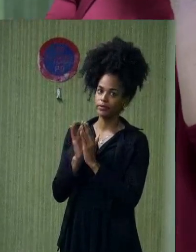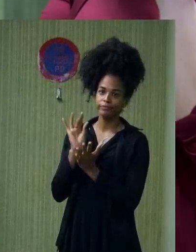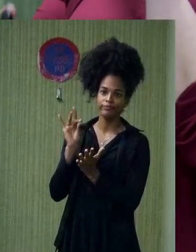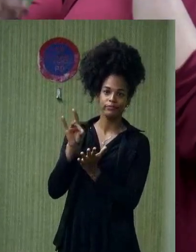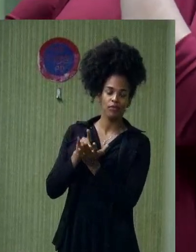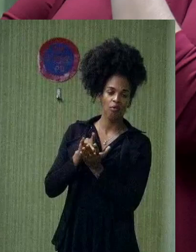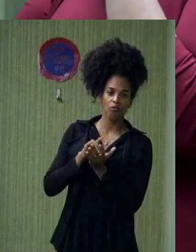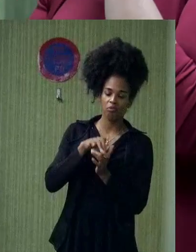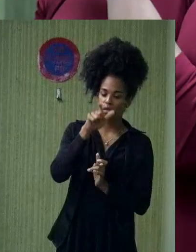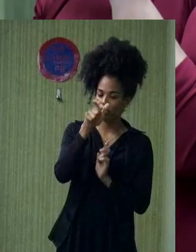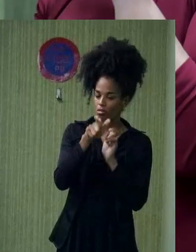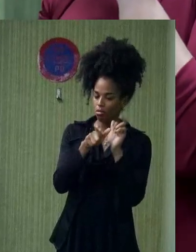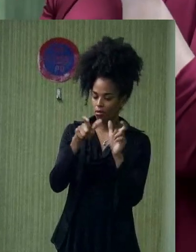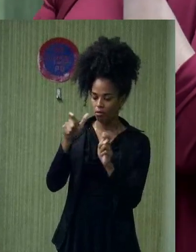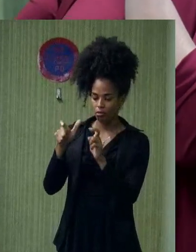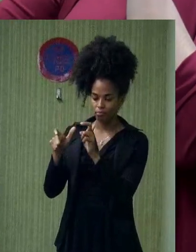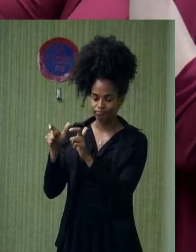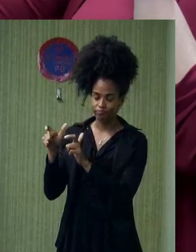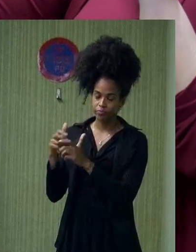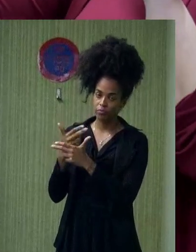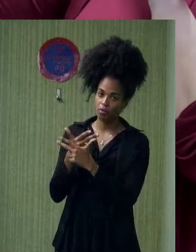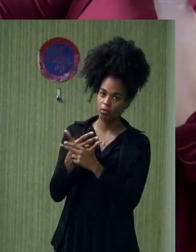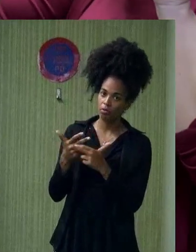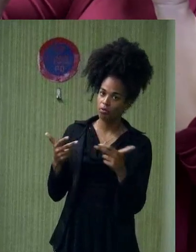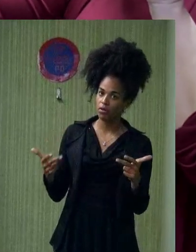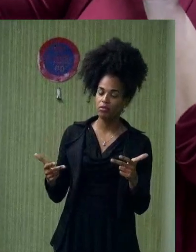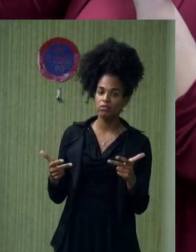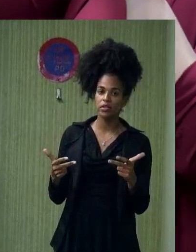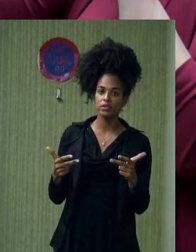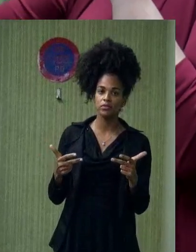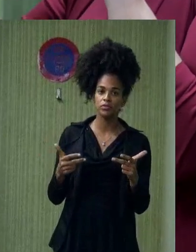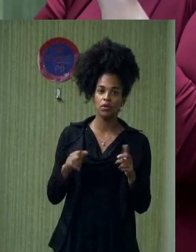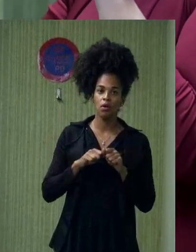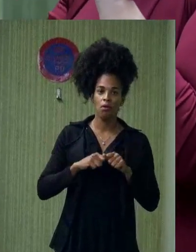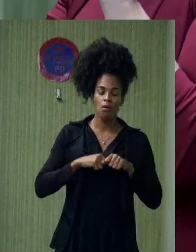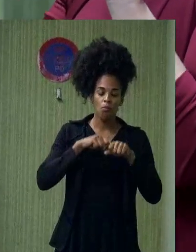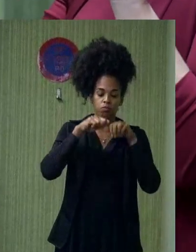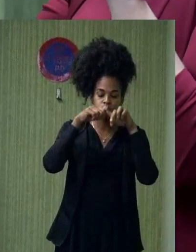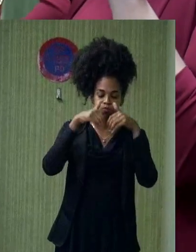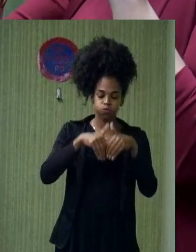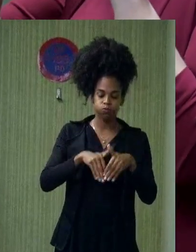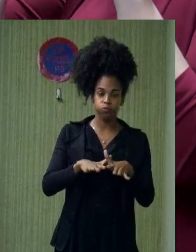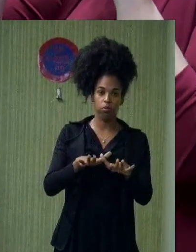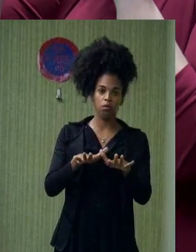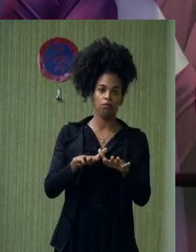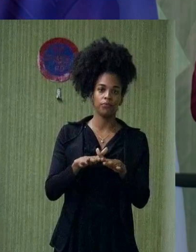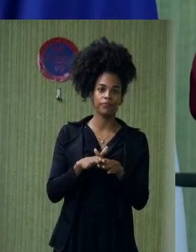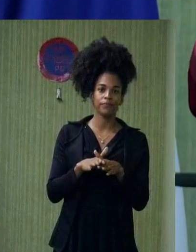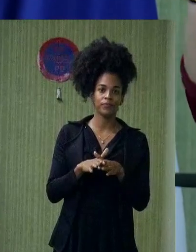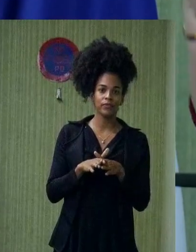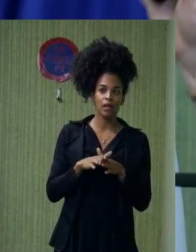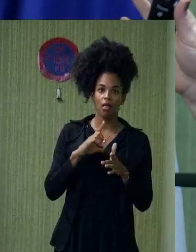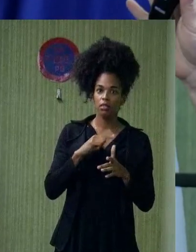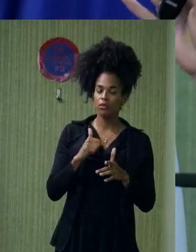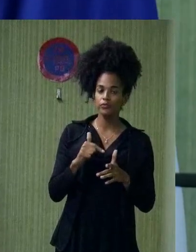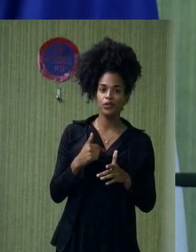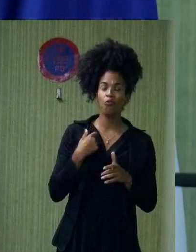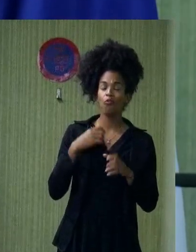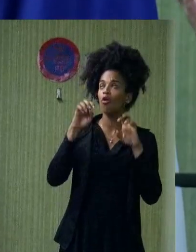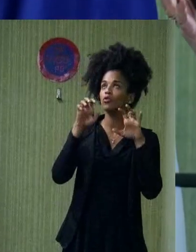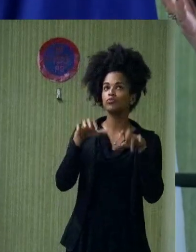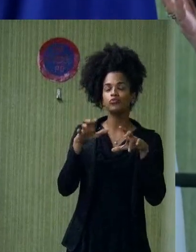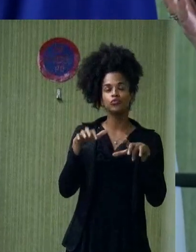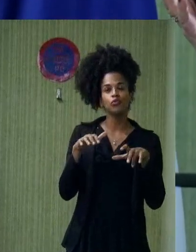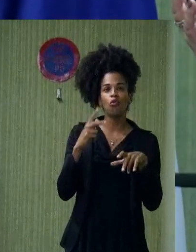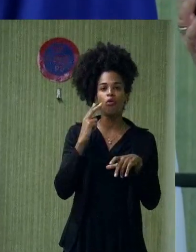Eldorado em Canoas realmente romperam diques e quando rompeu os diques aí foi uma coisa assim que não foi uma chuva Ah mas como